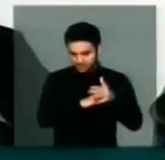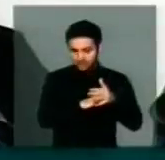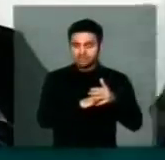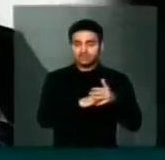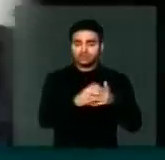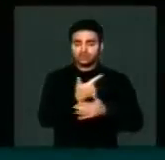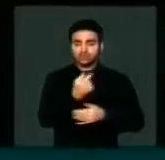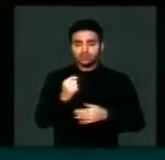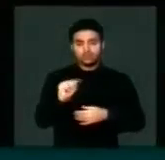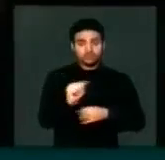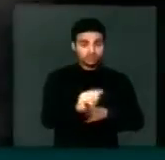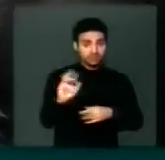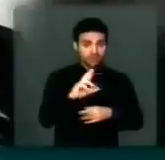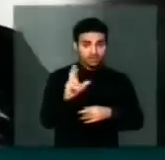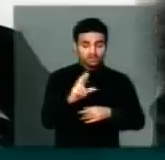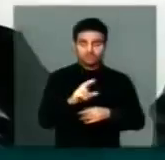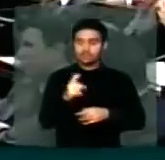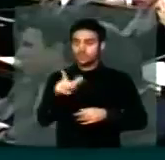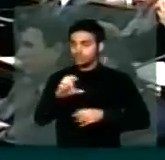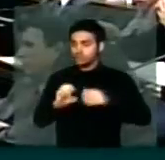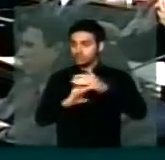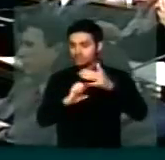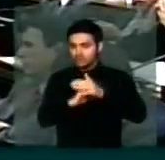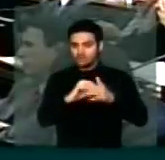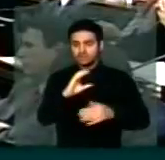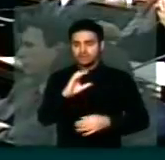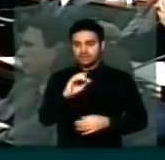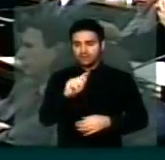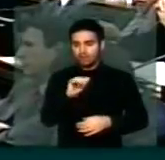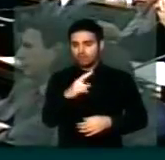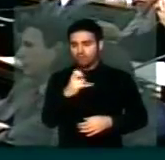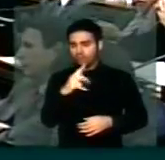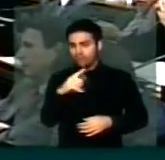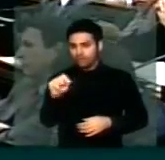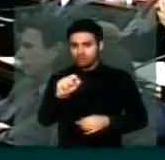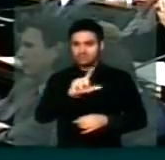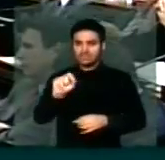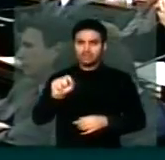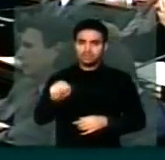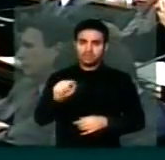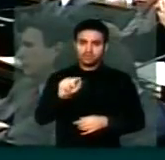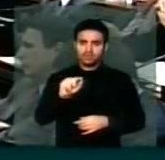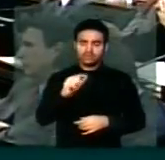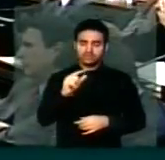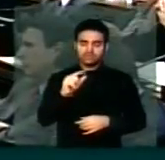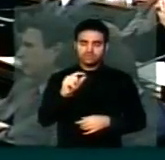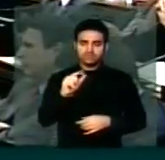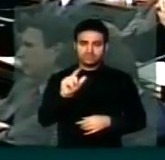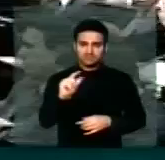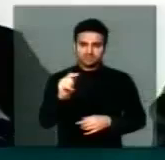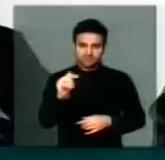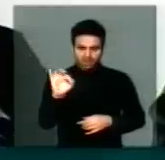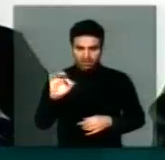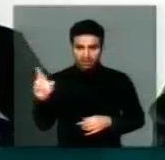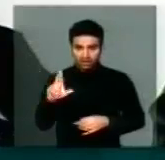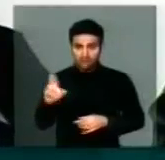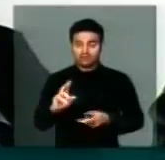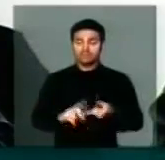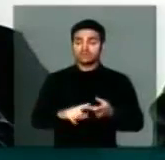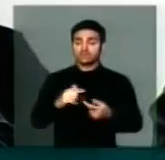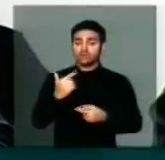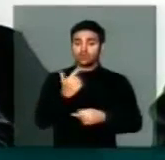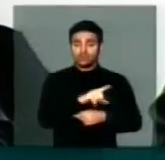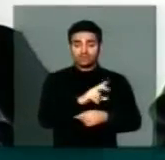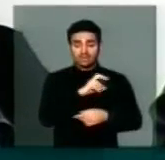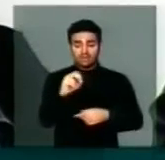2010, R$200 mil, construtora Queiroz Galvão, 23 de setembro de 2010, R$100.100, construtora Queiroz Galvão, 8 de setembro de 2010,